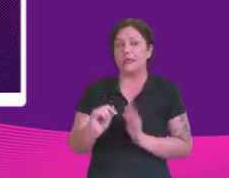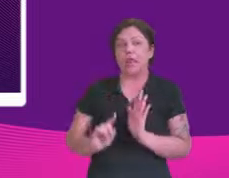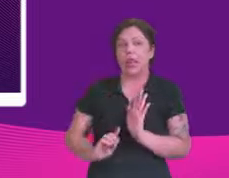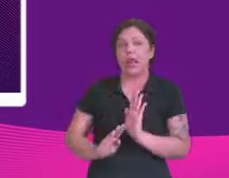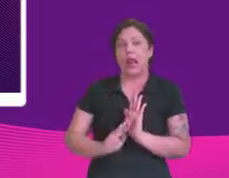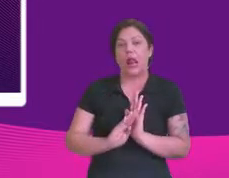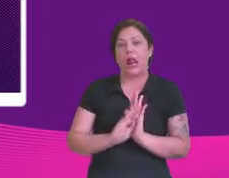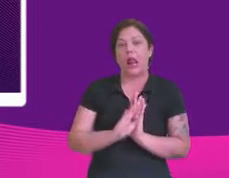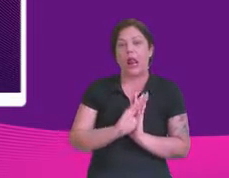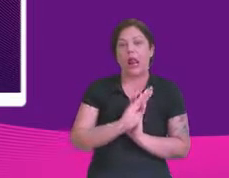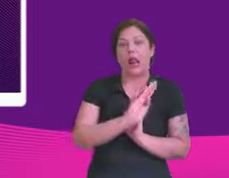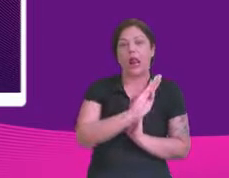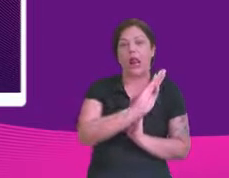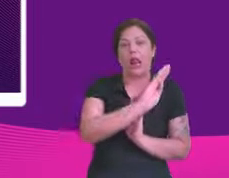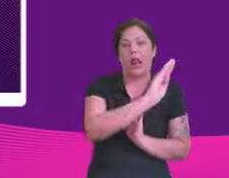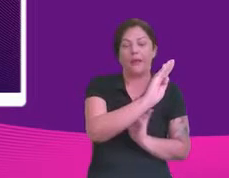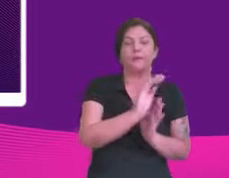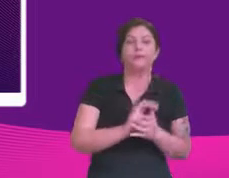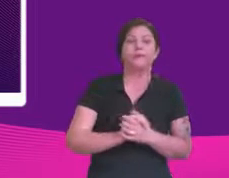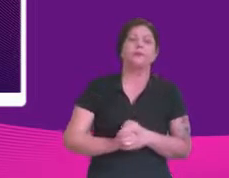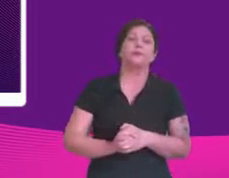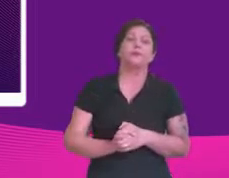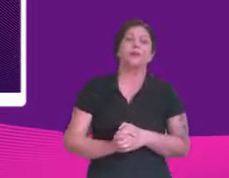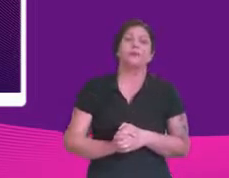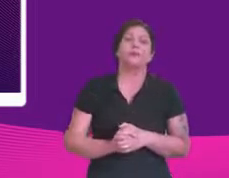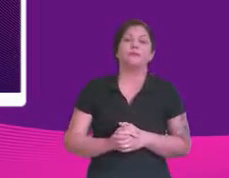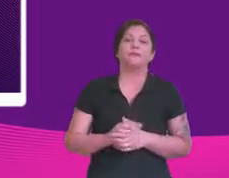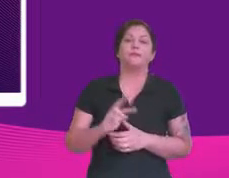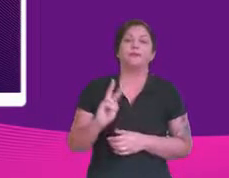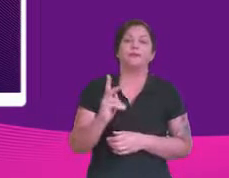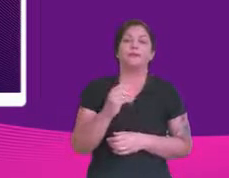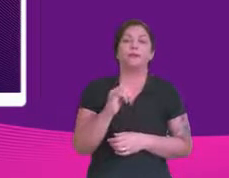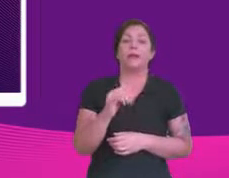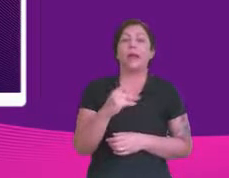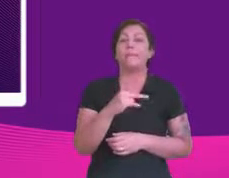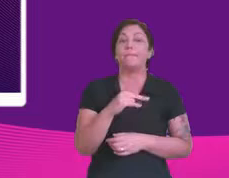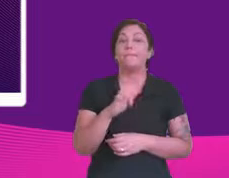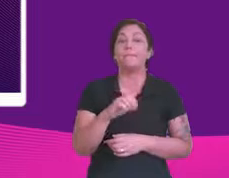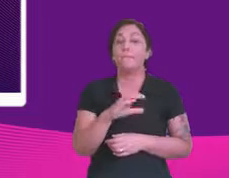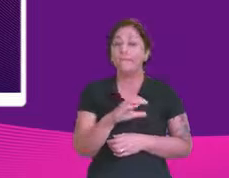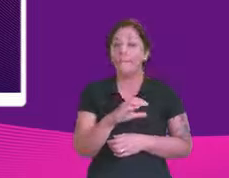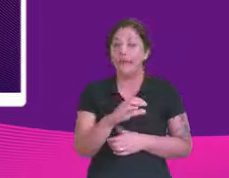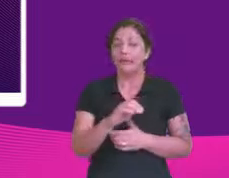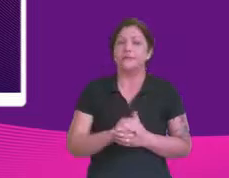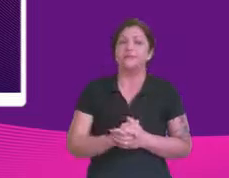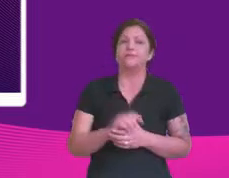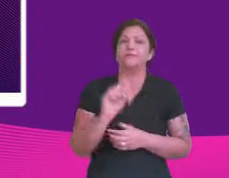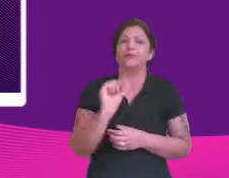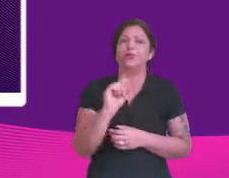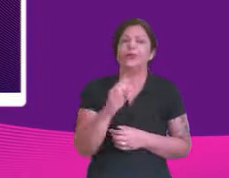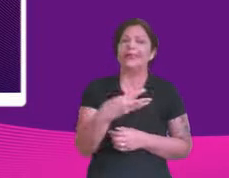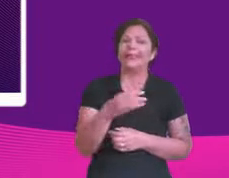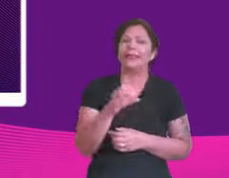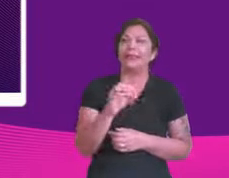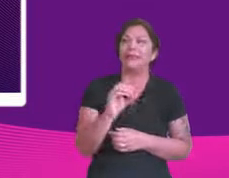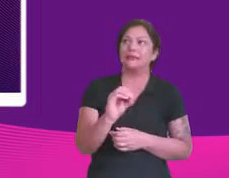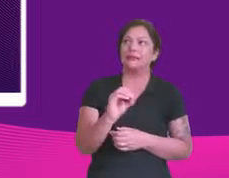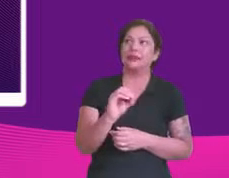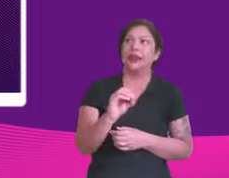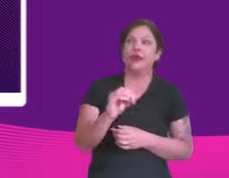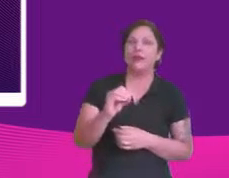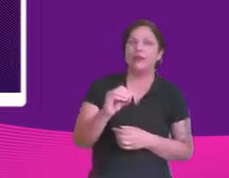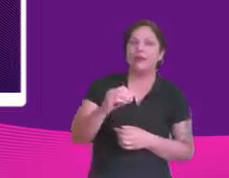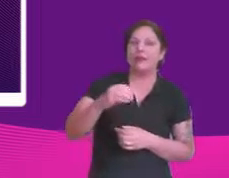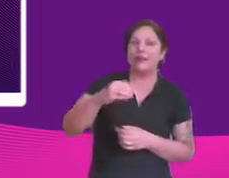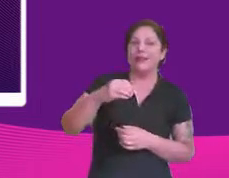paciente foi submetida a HIPEC com oxaliplatina por 30 minutos e também 5-fluoracil